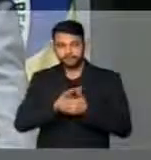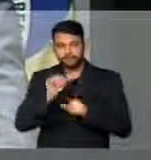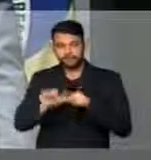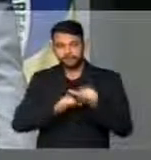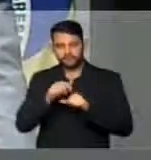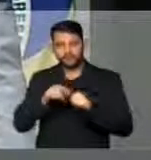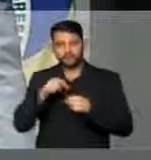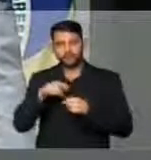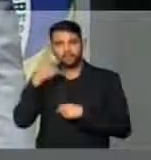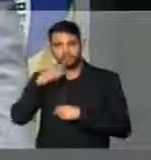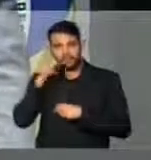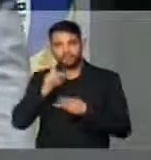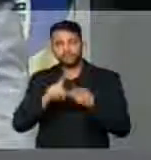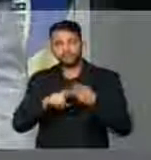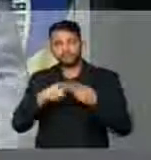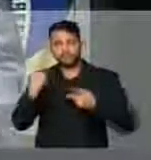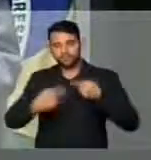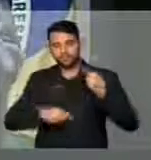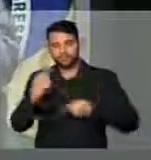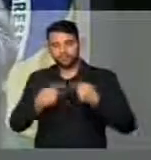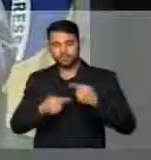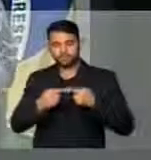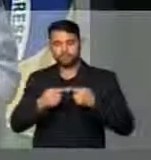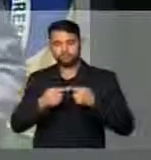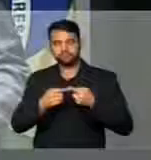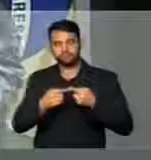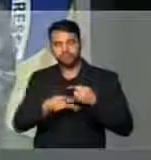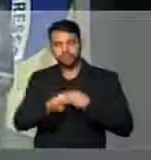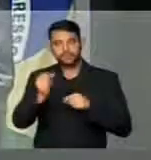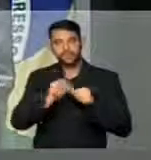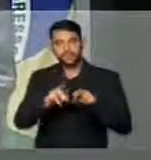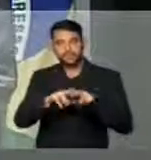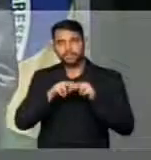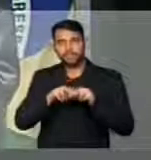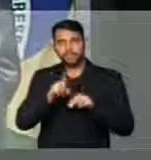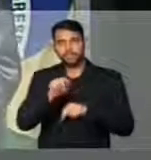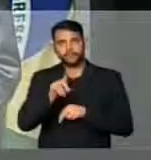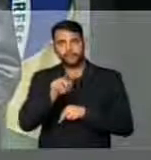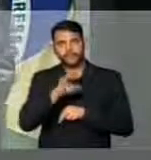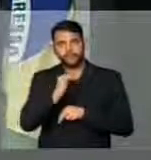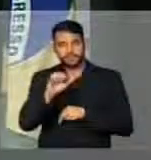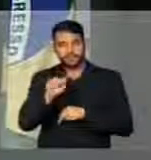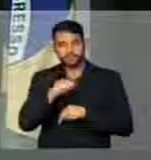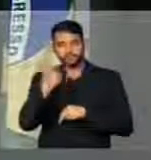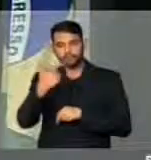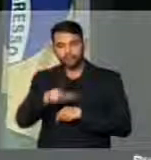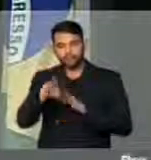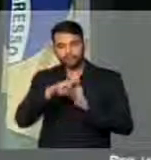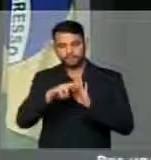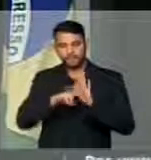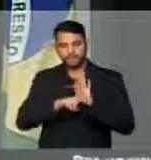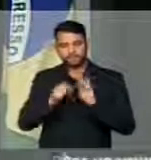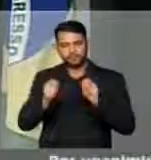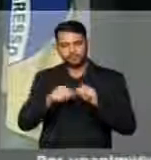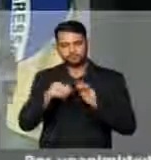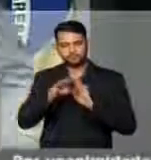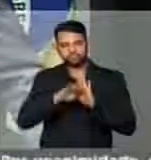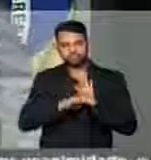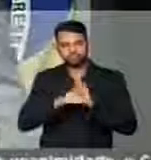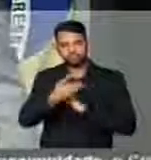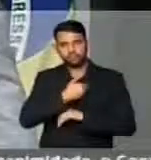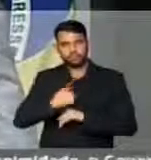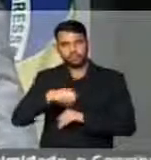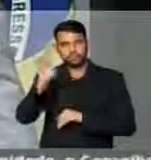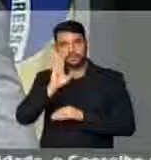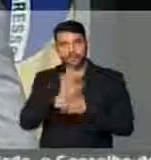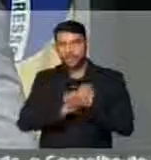Reforma política, uma discussão definitiva sobre a questão da Previdência, novas regras para a política do país, nada disso